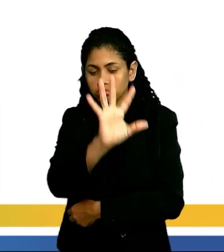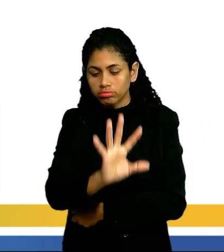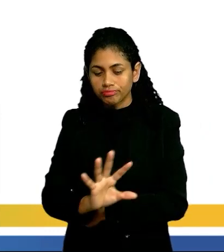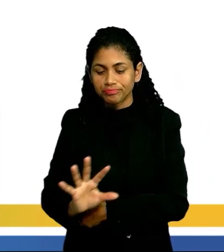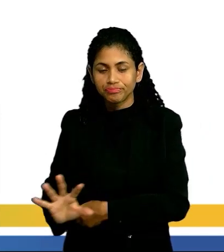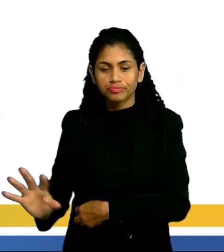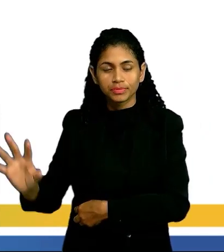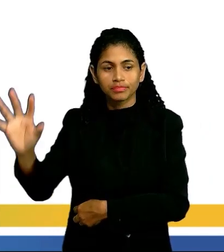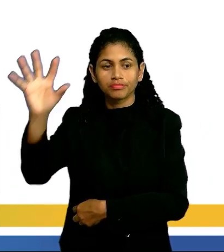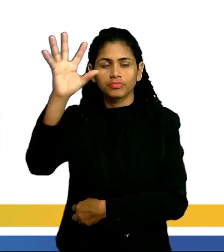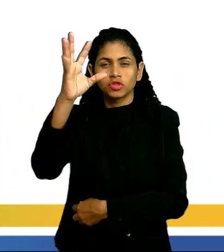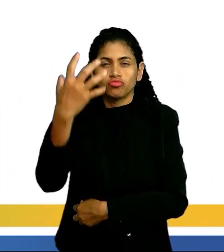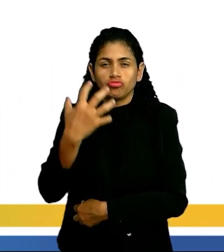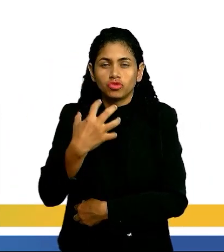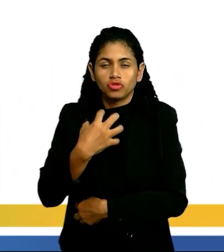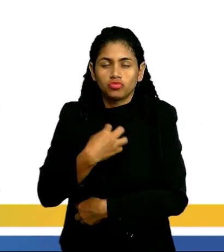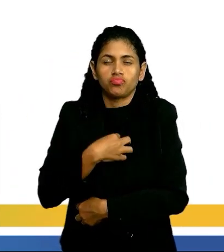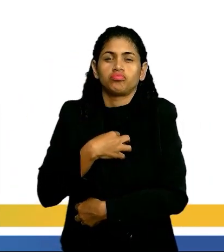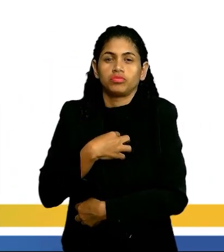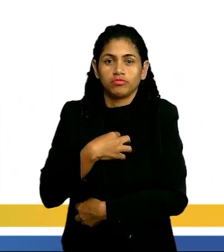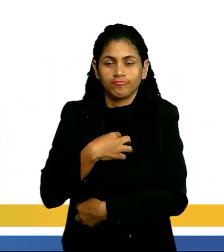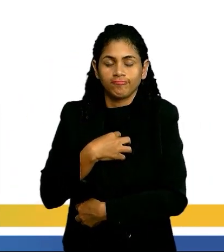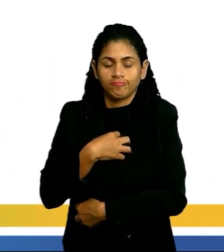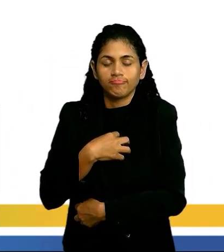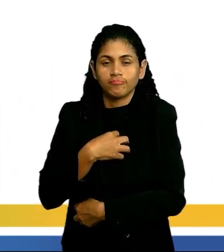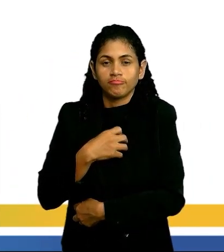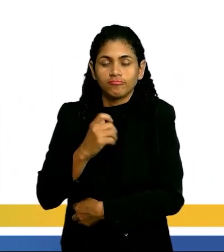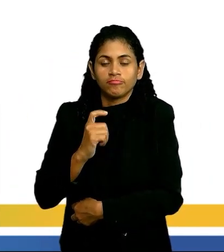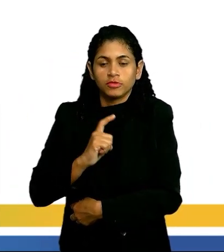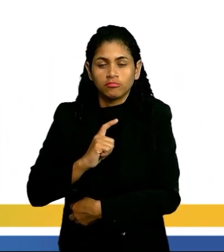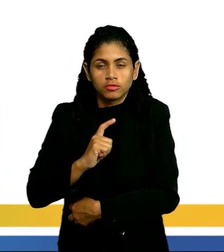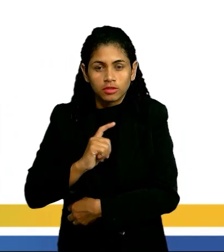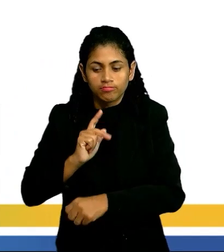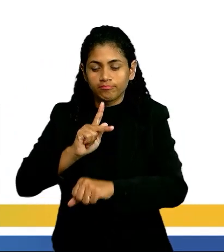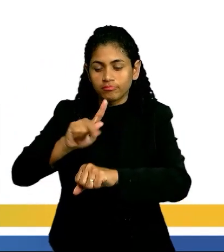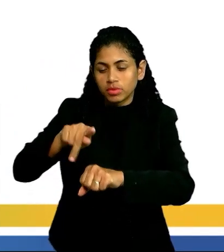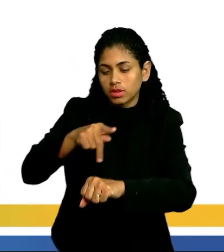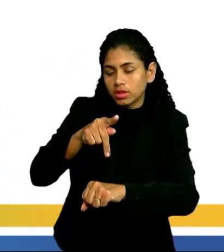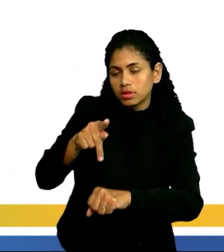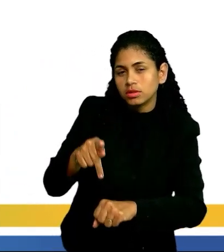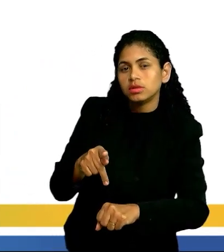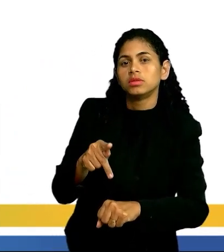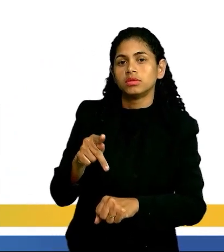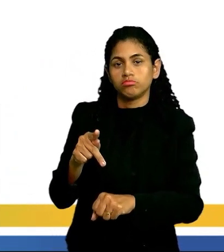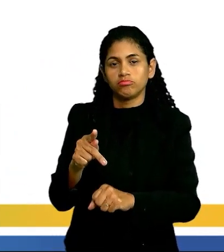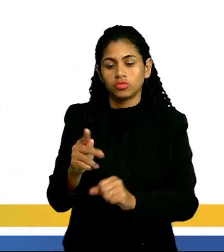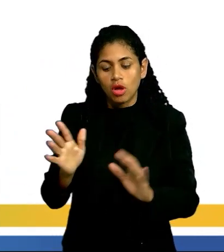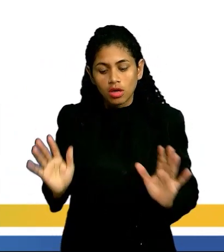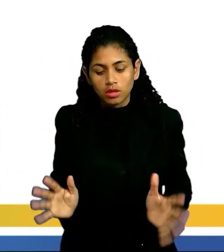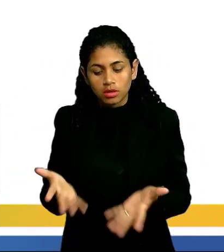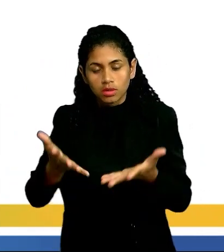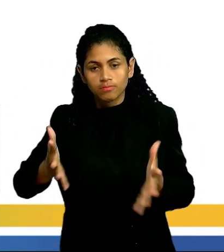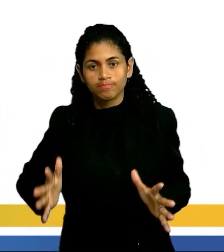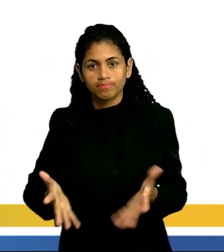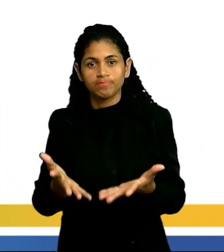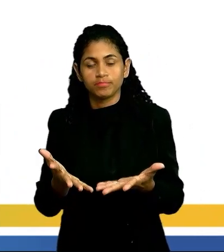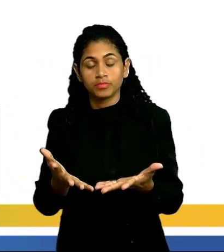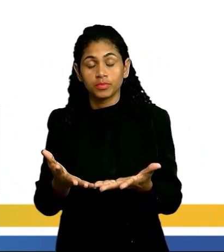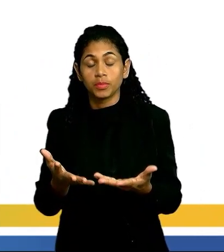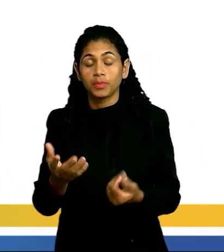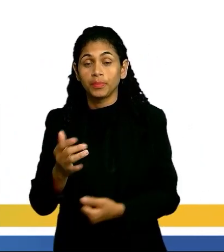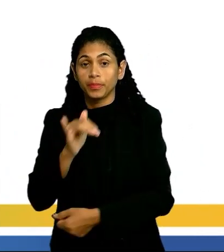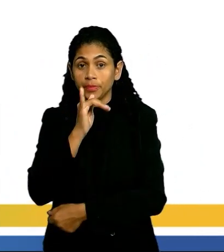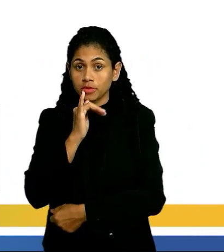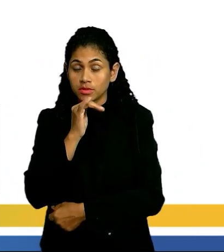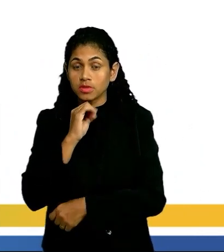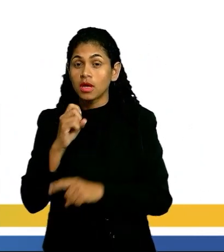né? Aquele sentimento de pertencimento, de orgulho de uma nação. Ele vai ser estimulado. E no caso do nazismo, por